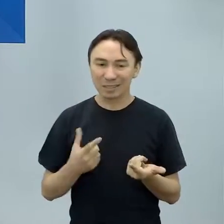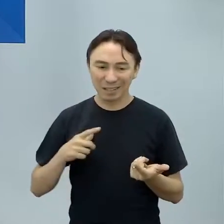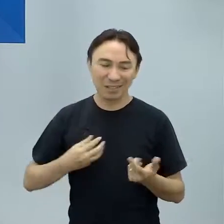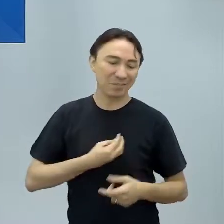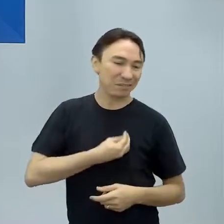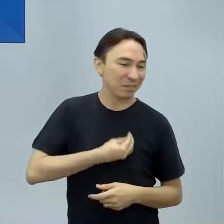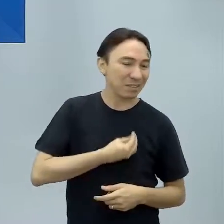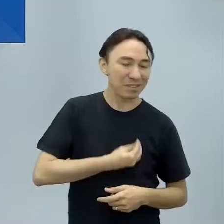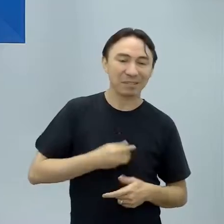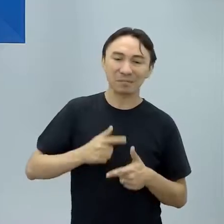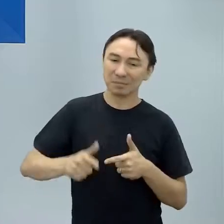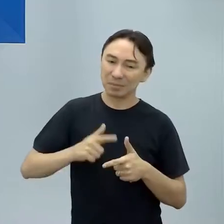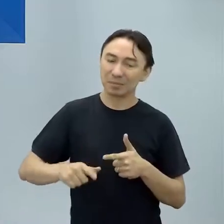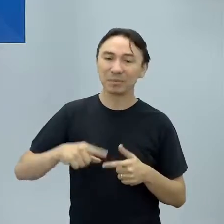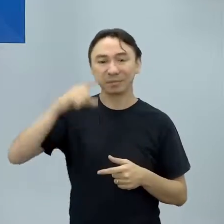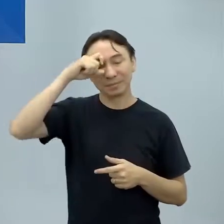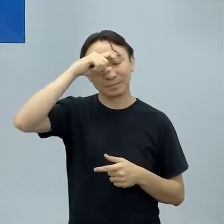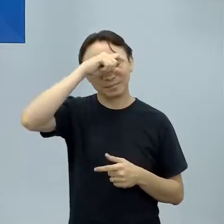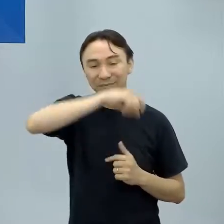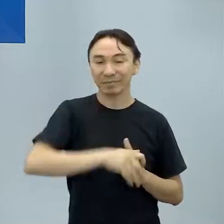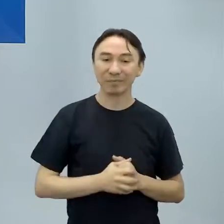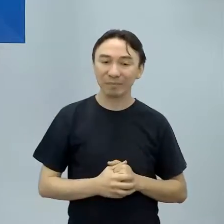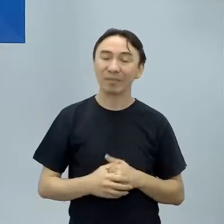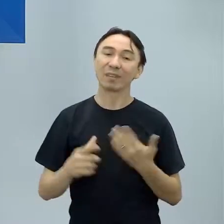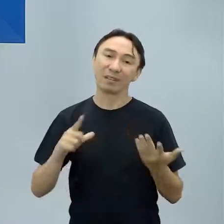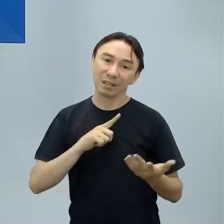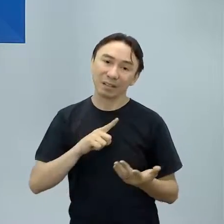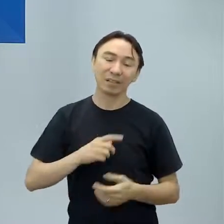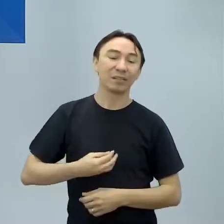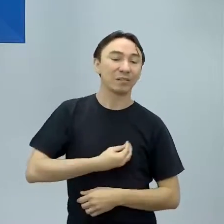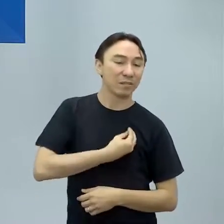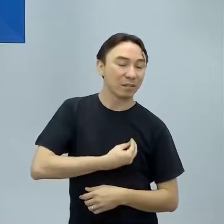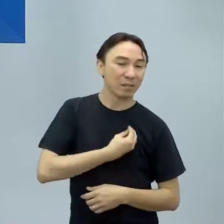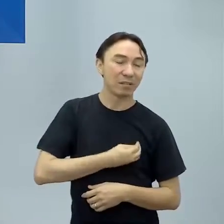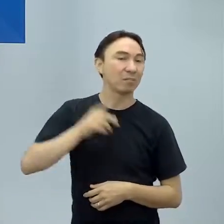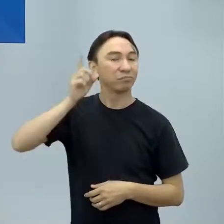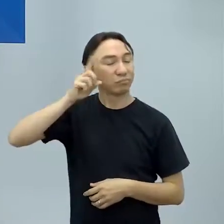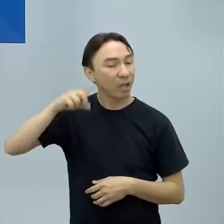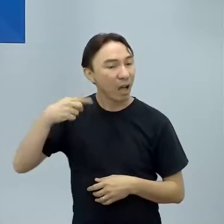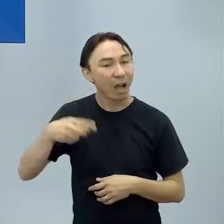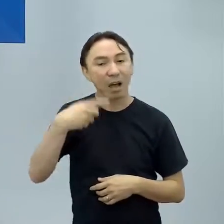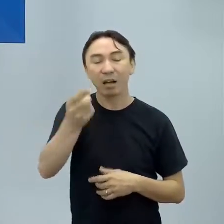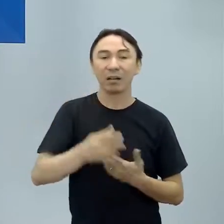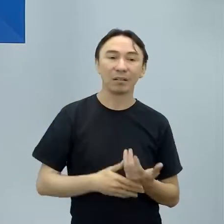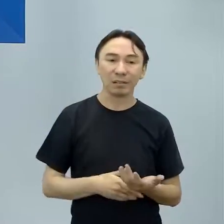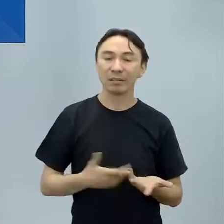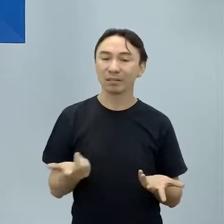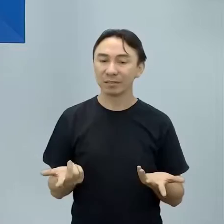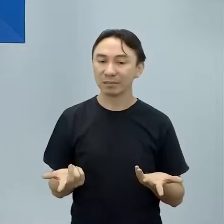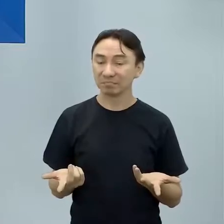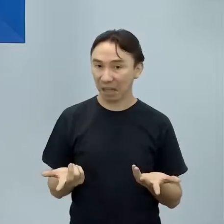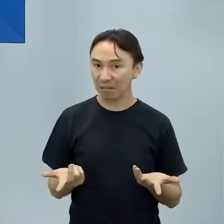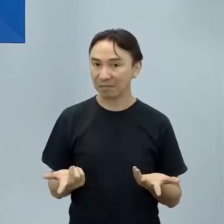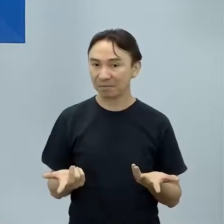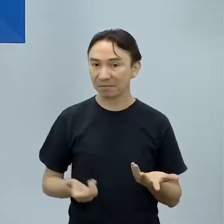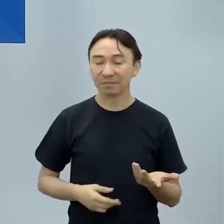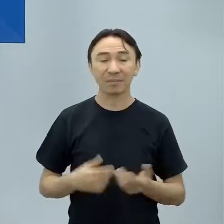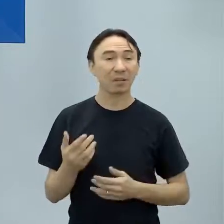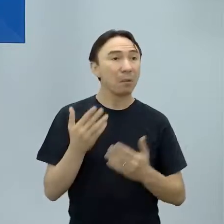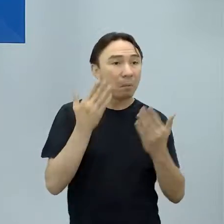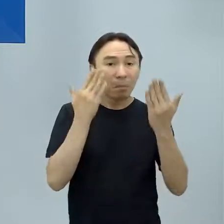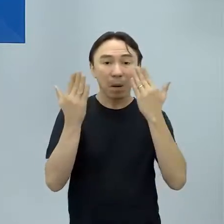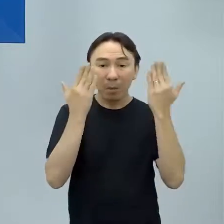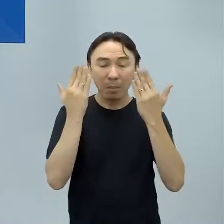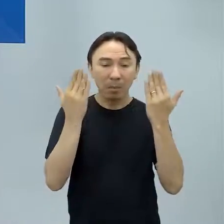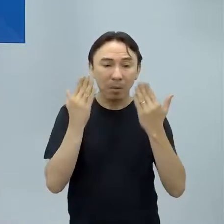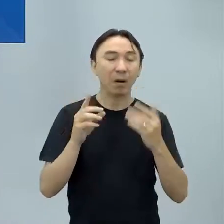sujeito, em relação às atividades de vida prática, de vida diária, de lazer, trabalho. Então, de forma geral, a terapia ocupacional é uma